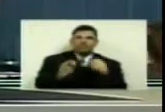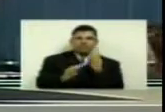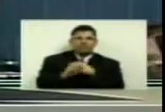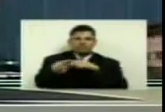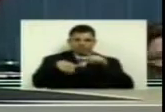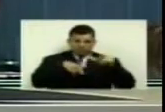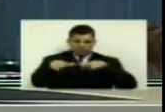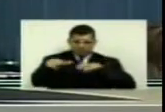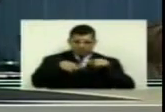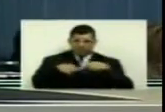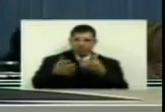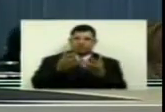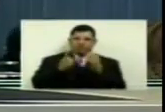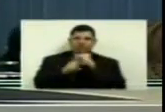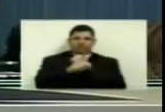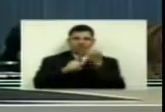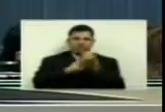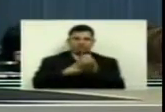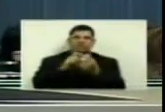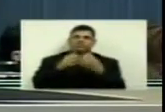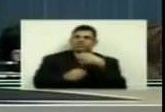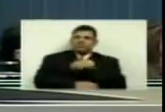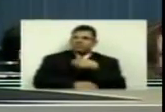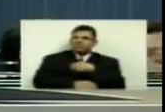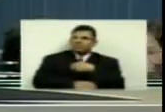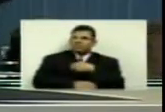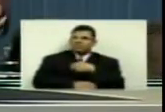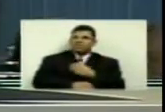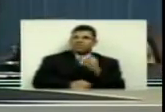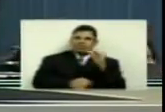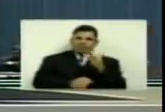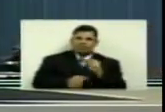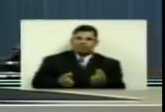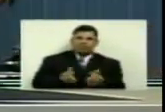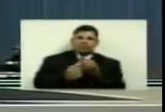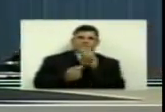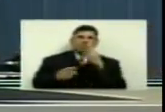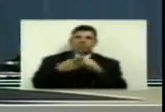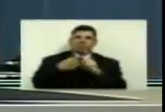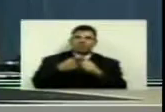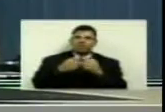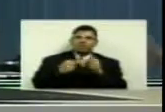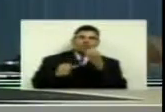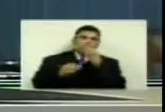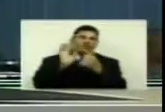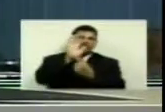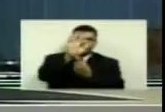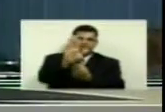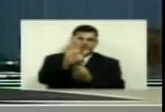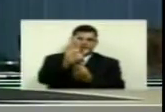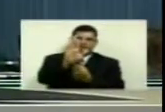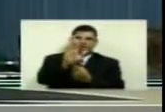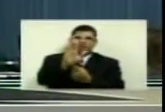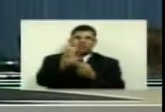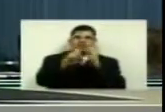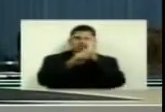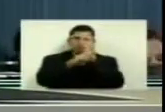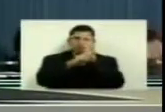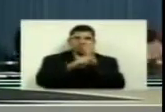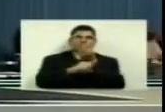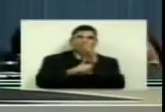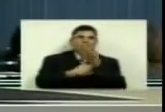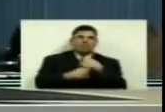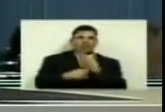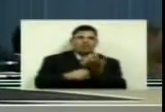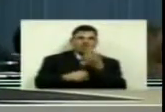nossas ações para que a sociedade sinta que está gastando bem os seus recursos, porque está bem representada no Poder Legislativo.